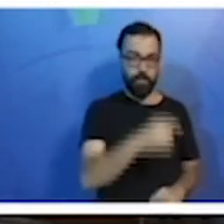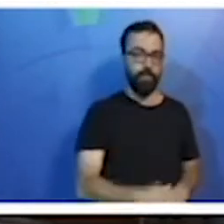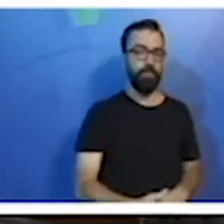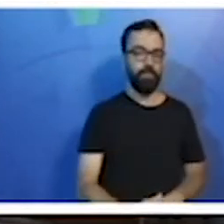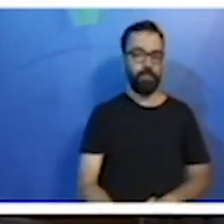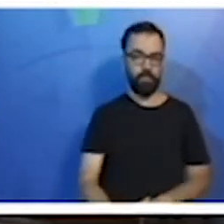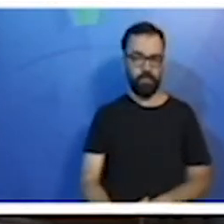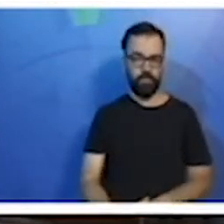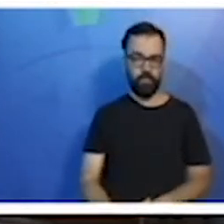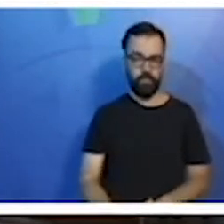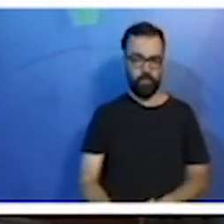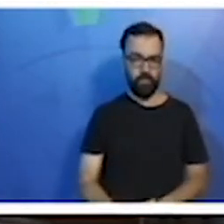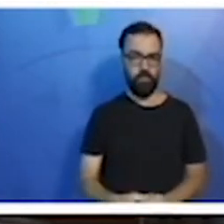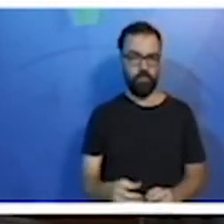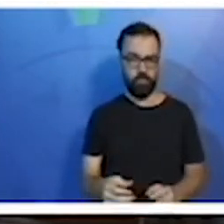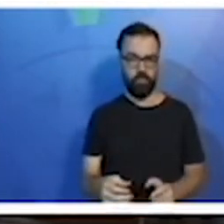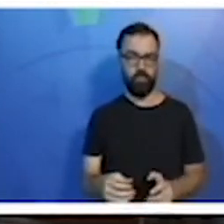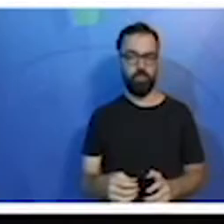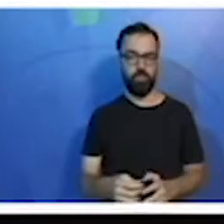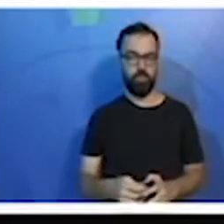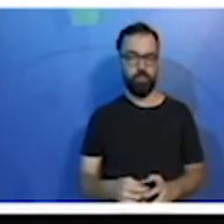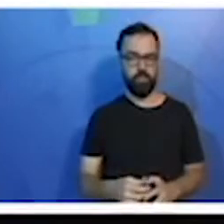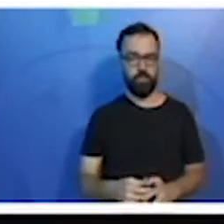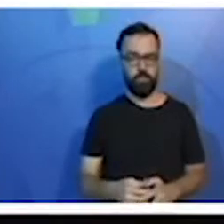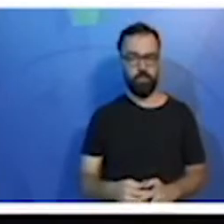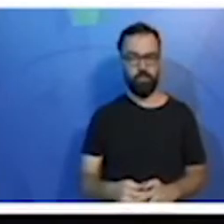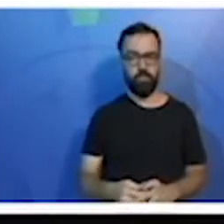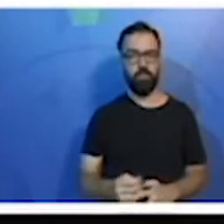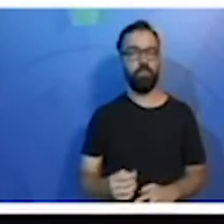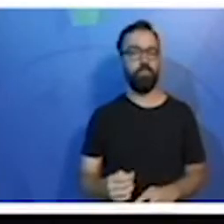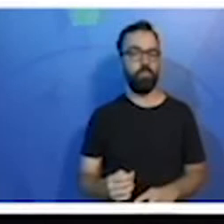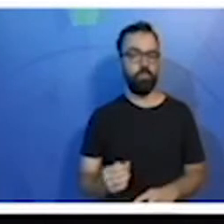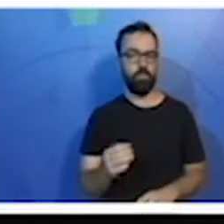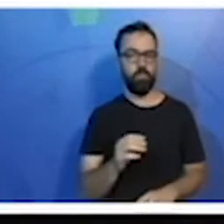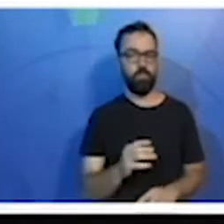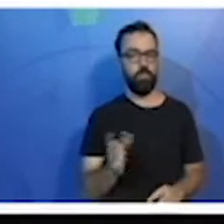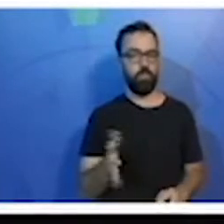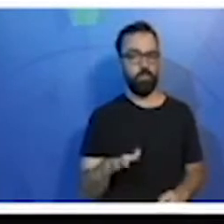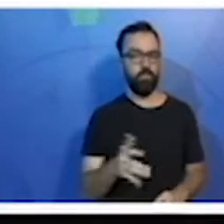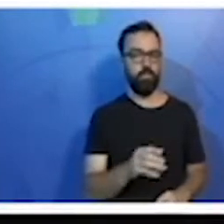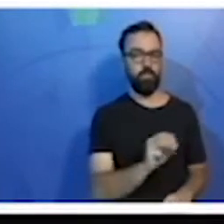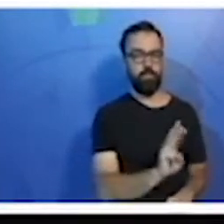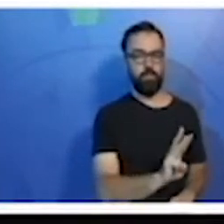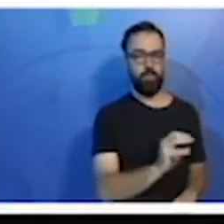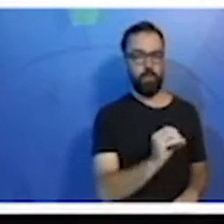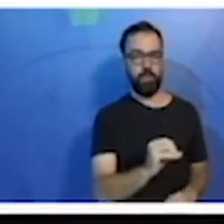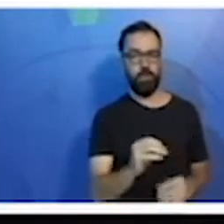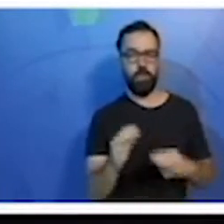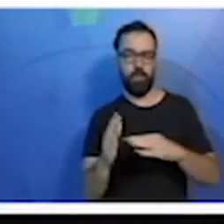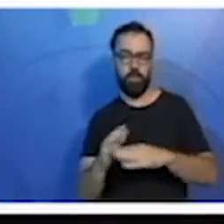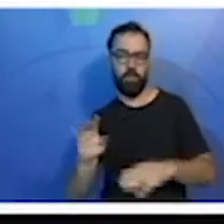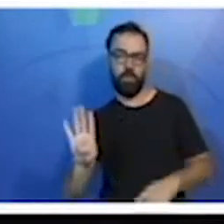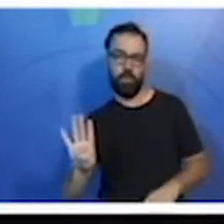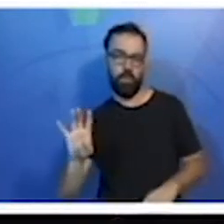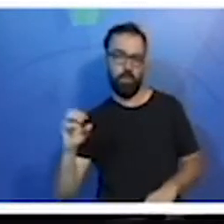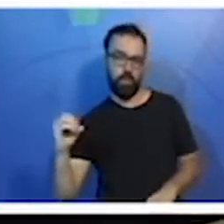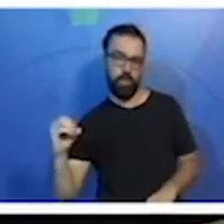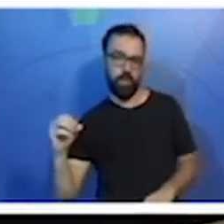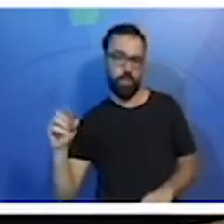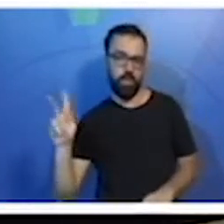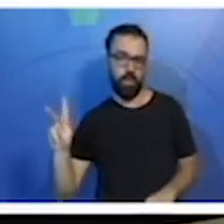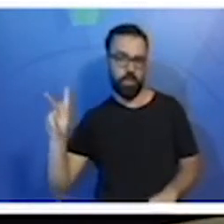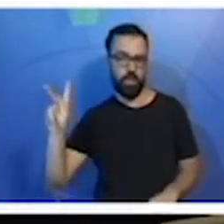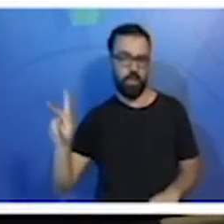geralmente são provas não tão longas quanto as maratonas apresenta-se 30 e 40 e 40 km em percursos técnicos e